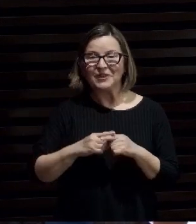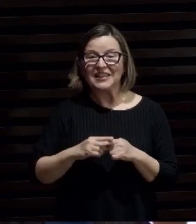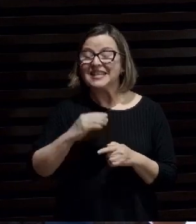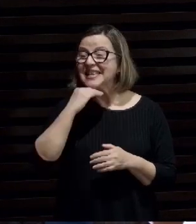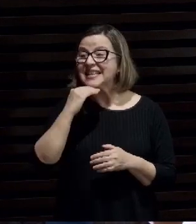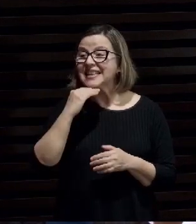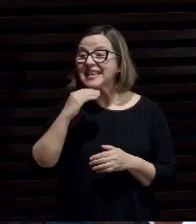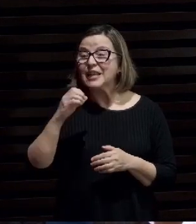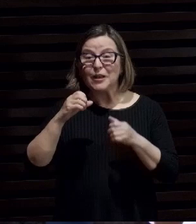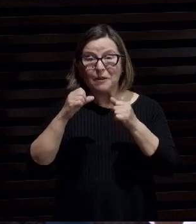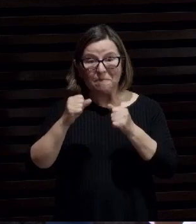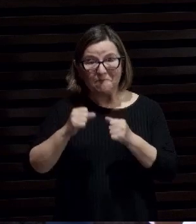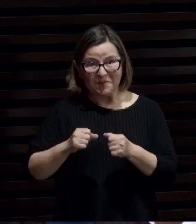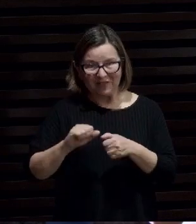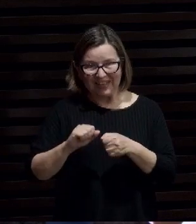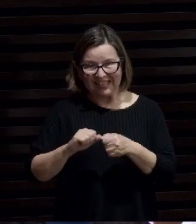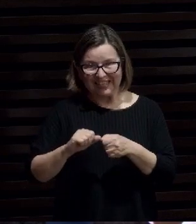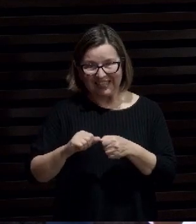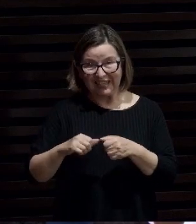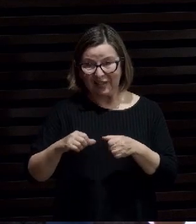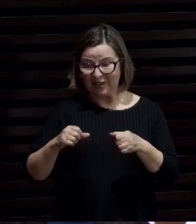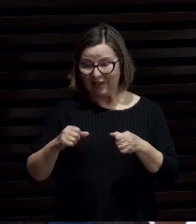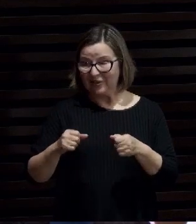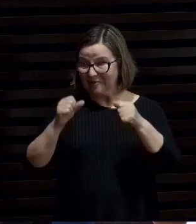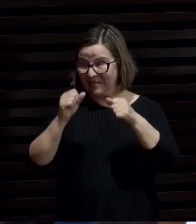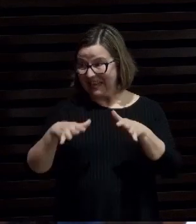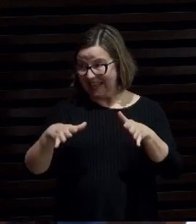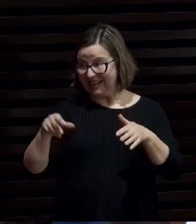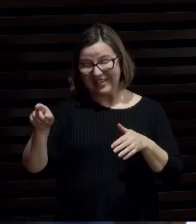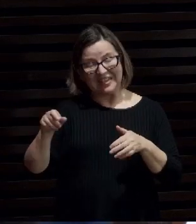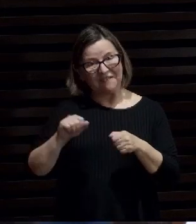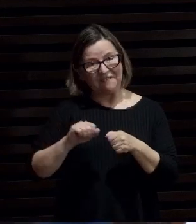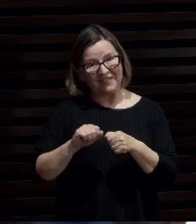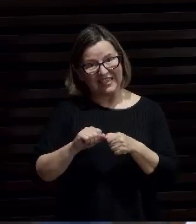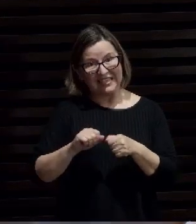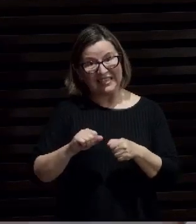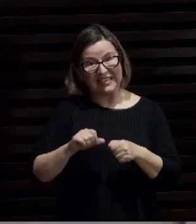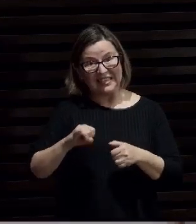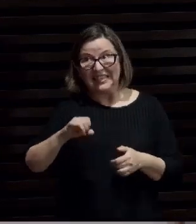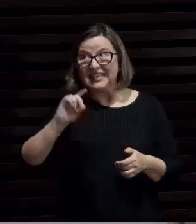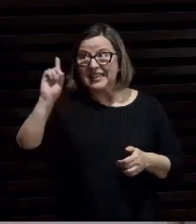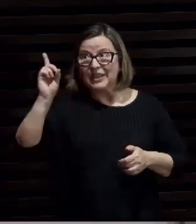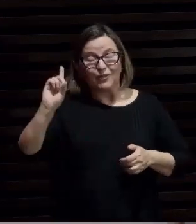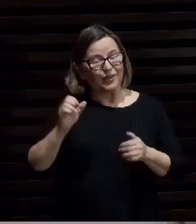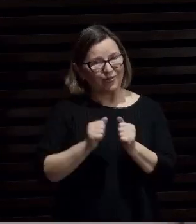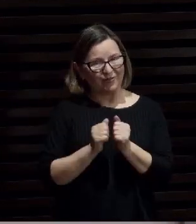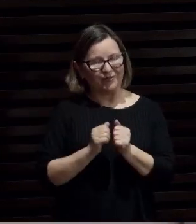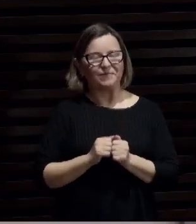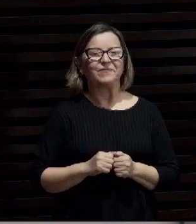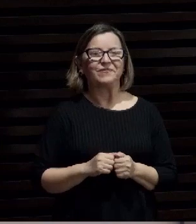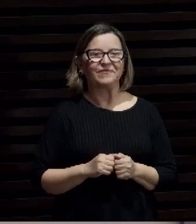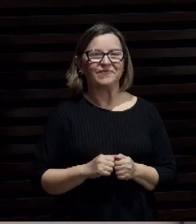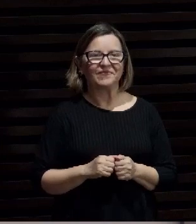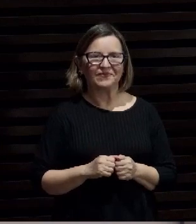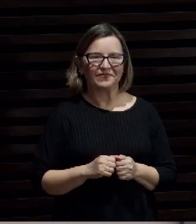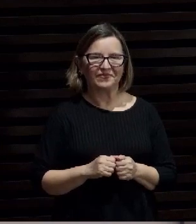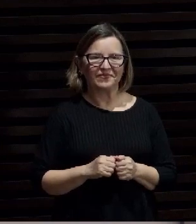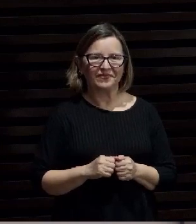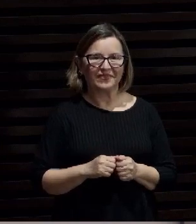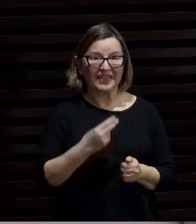pode fazer estes sinais que tu fazes, se Deus não estiver com ele. Nicodemos,